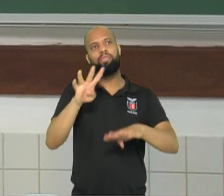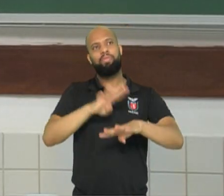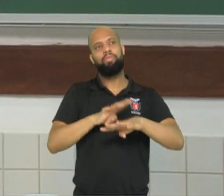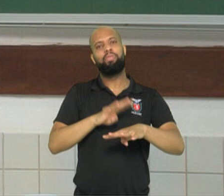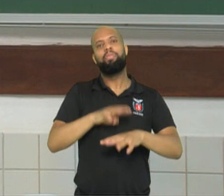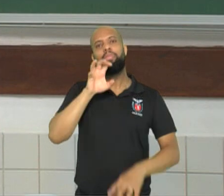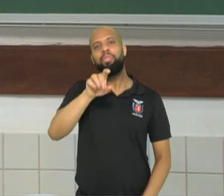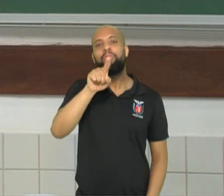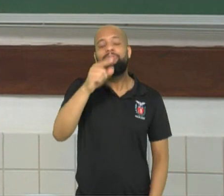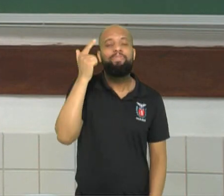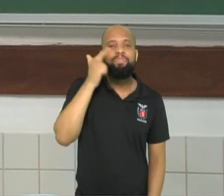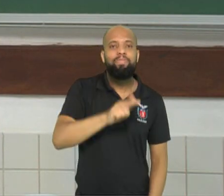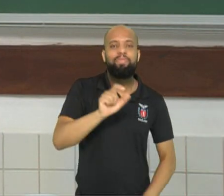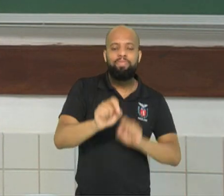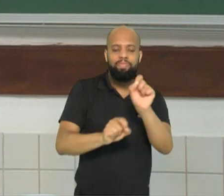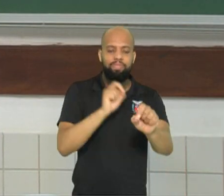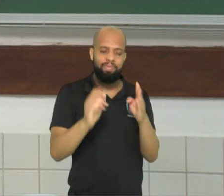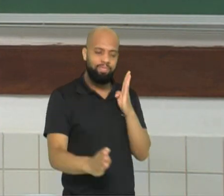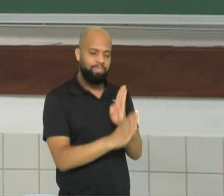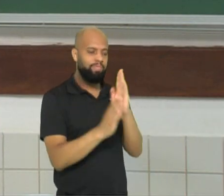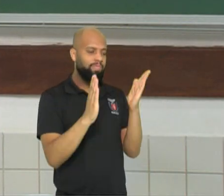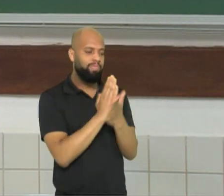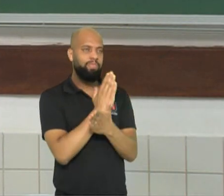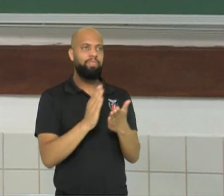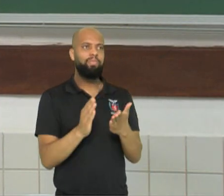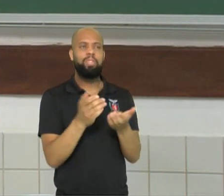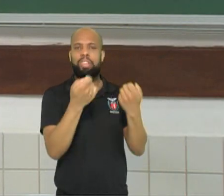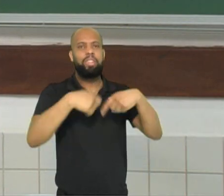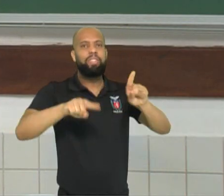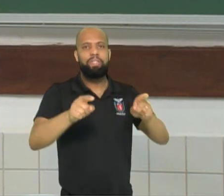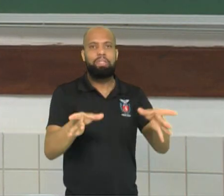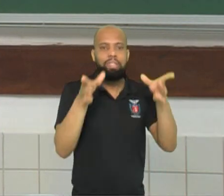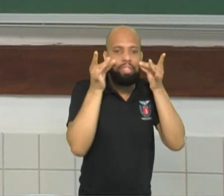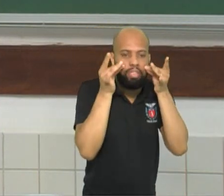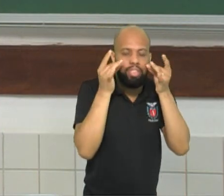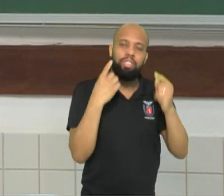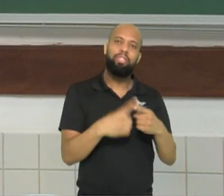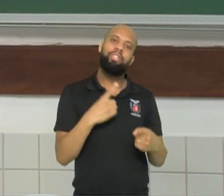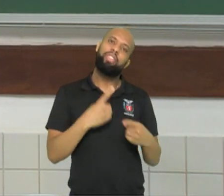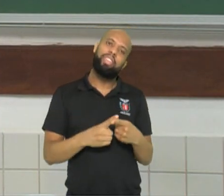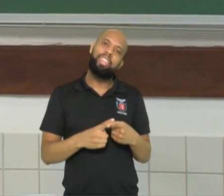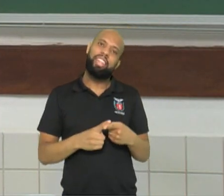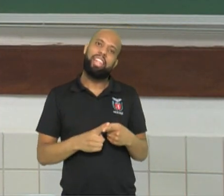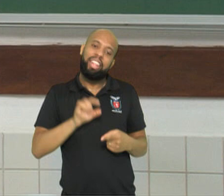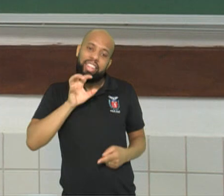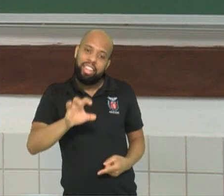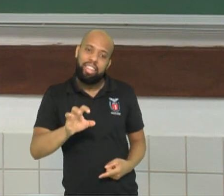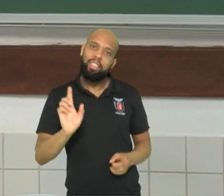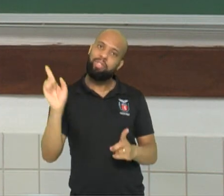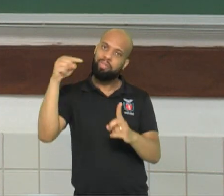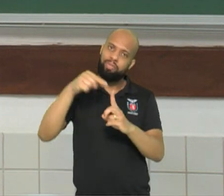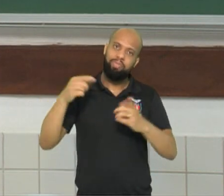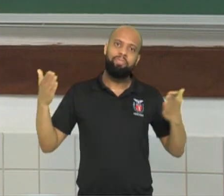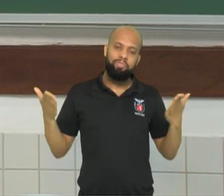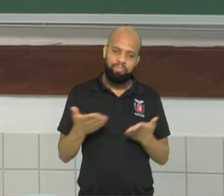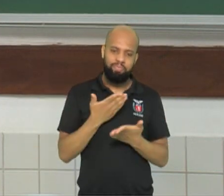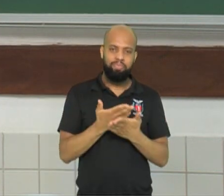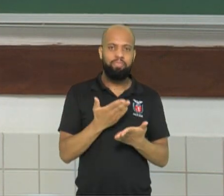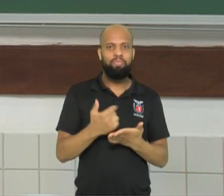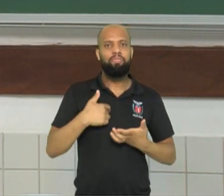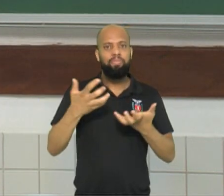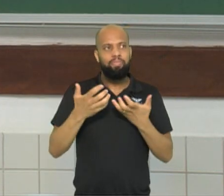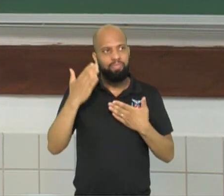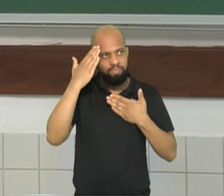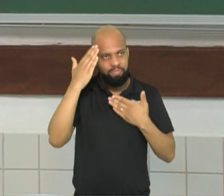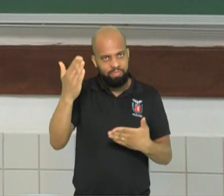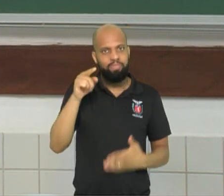matemática, que você consegue determinar algo mesmo sem estar presente, né? E foi isso que nós fizemos hoje. Então, eu quero